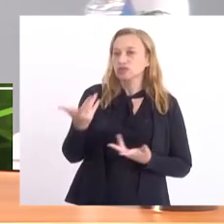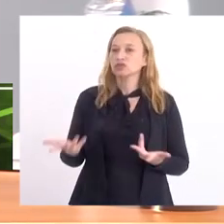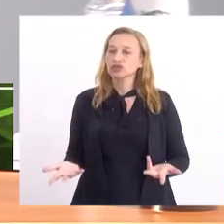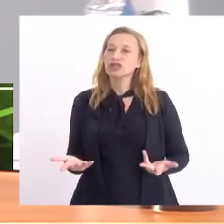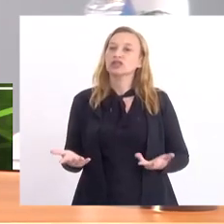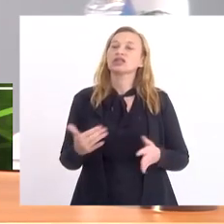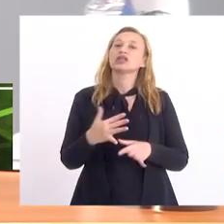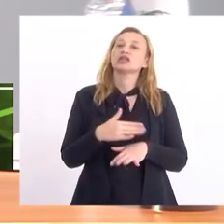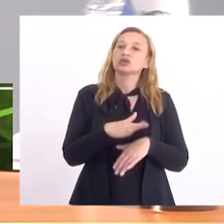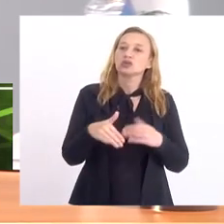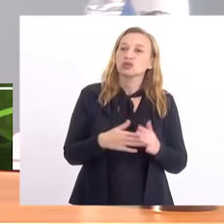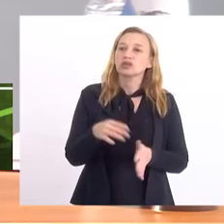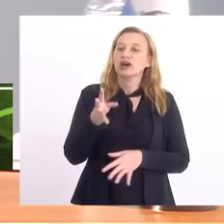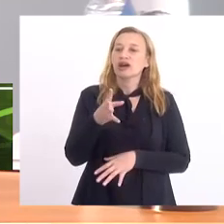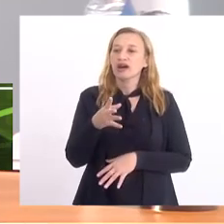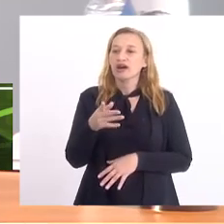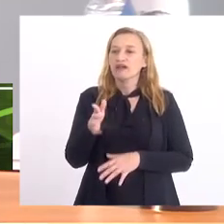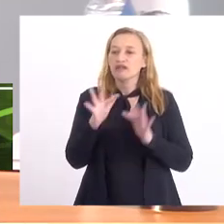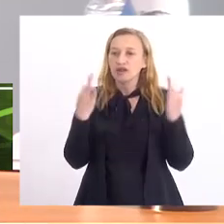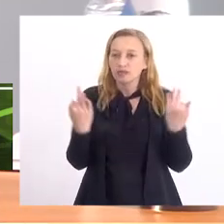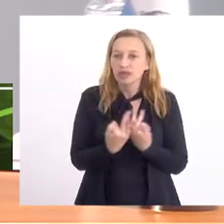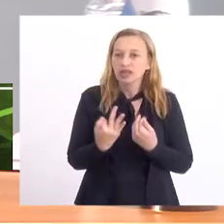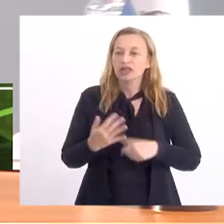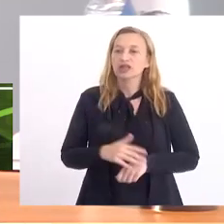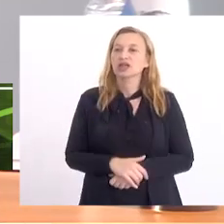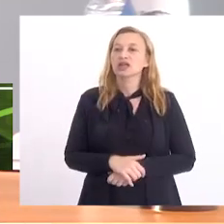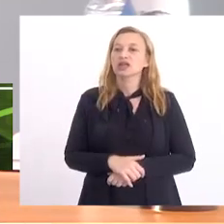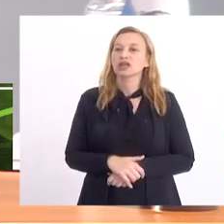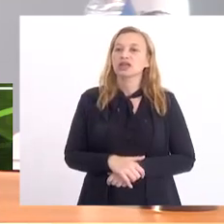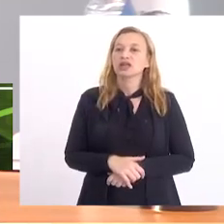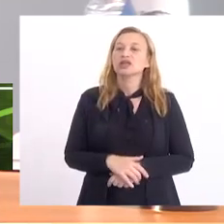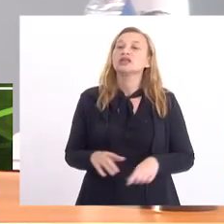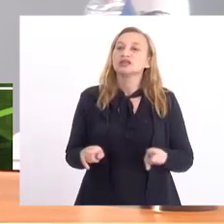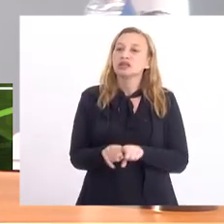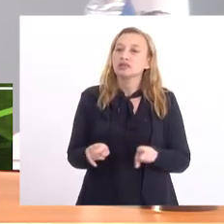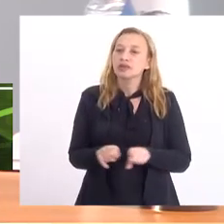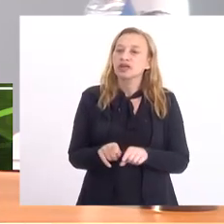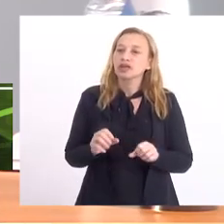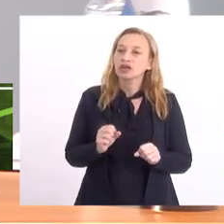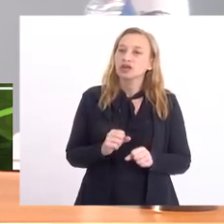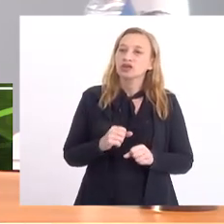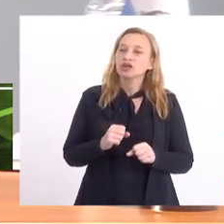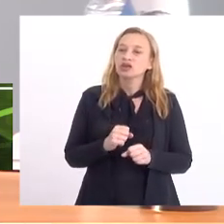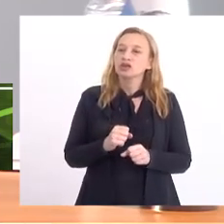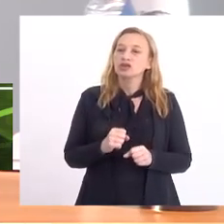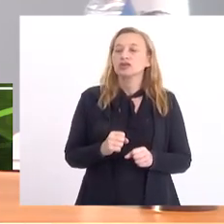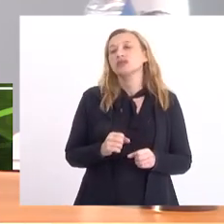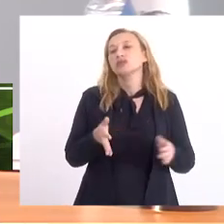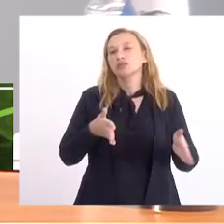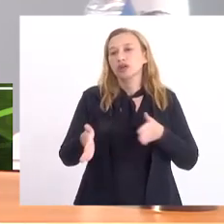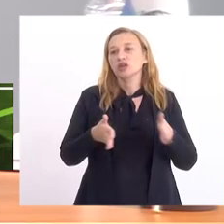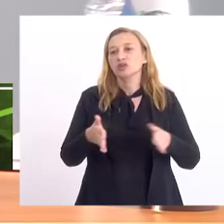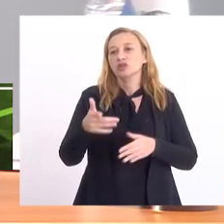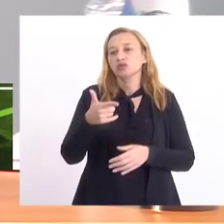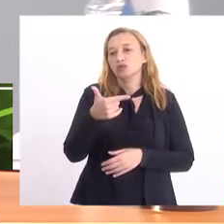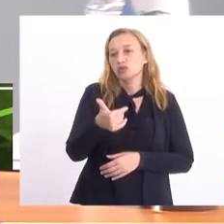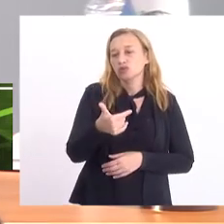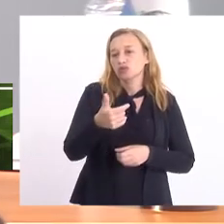desses familiares. Também vai gerar ao ano, né, durante o ano de 2022.